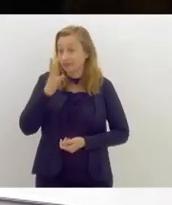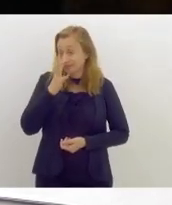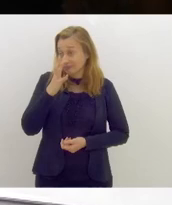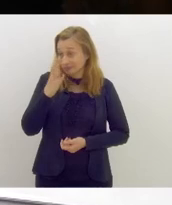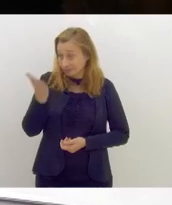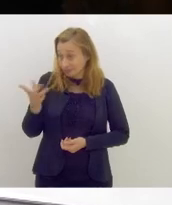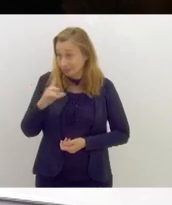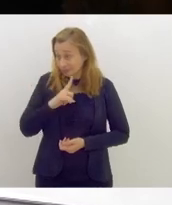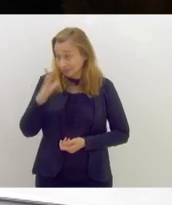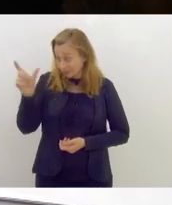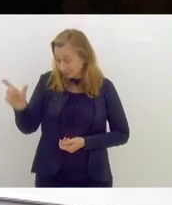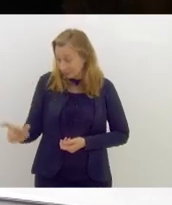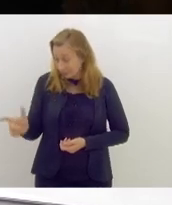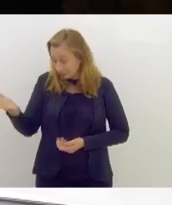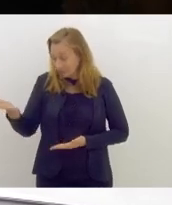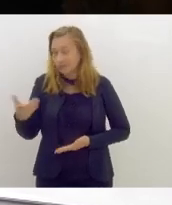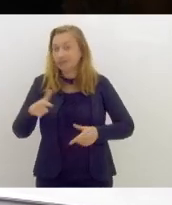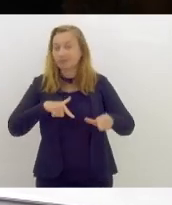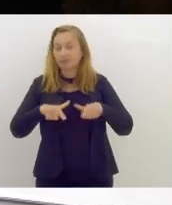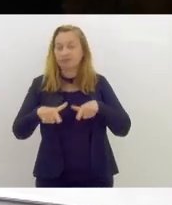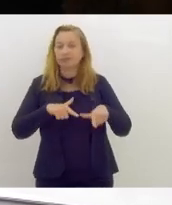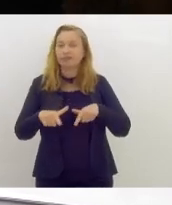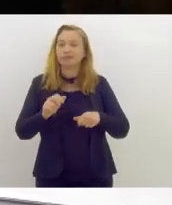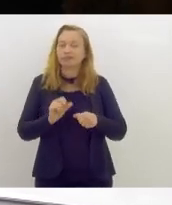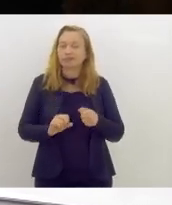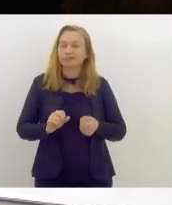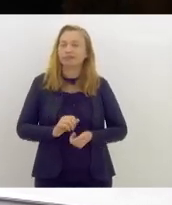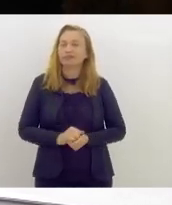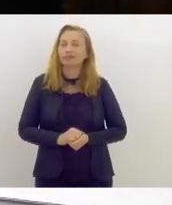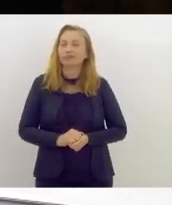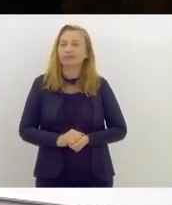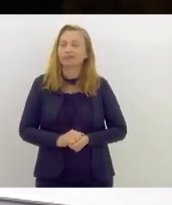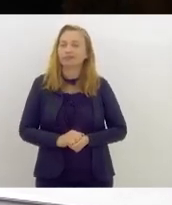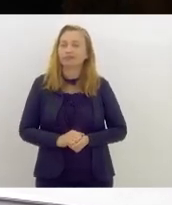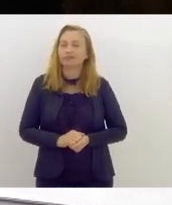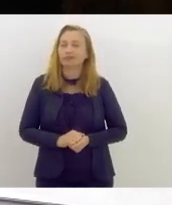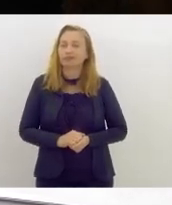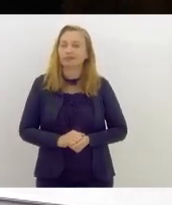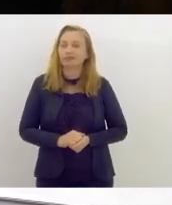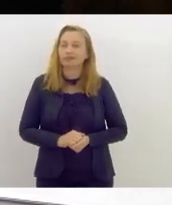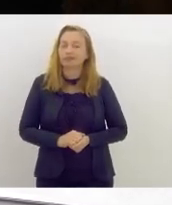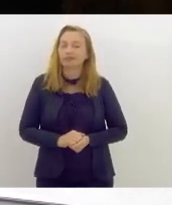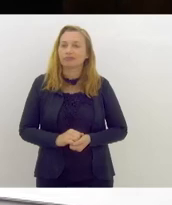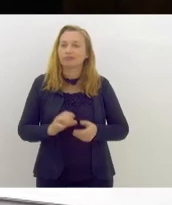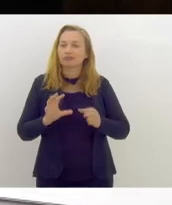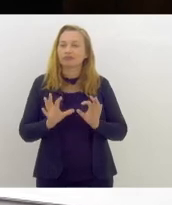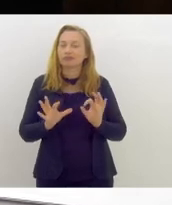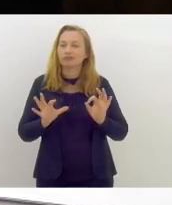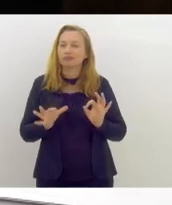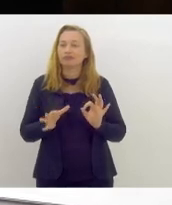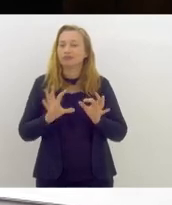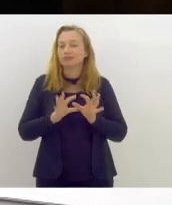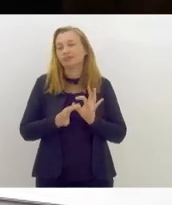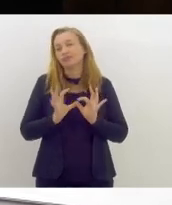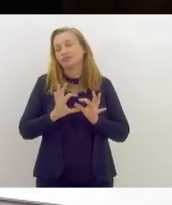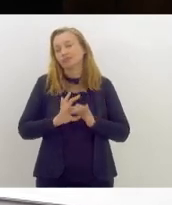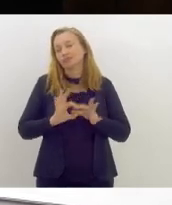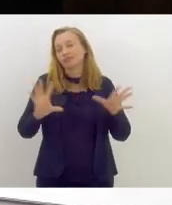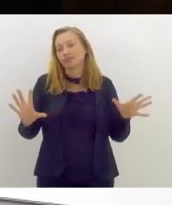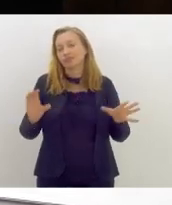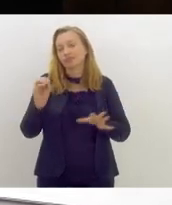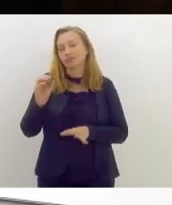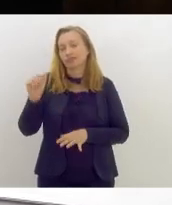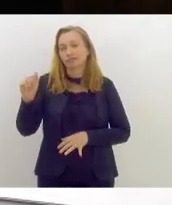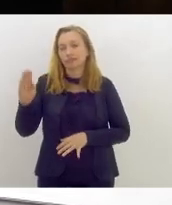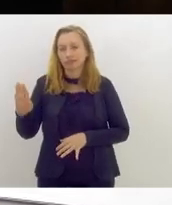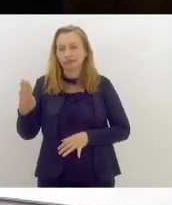que a gente tem por ele pelo trabalho que tem feito na garantia principalmente da Democracia OAB com um papel importante